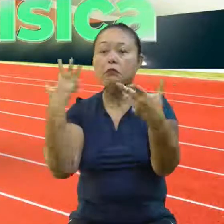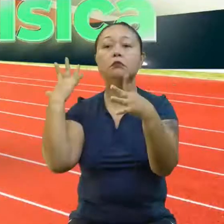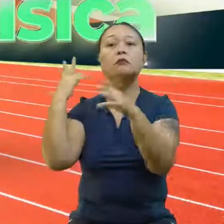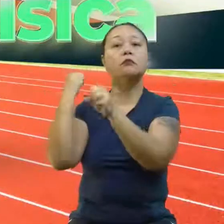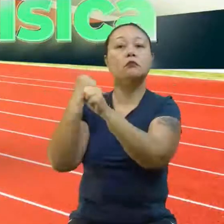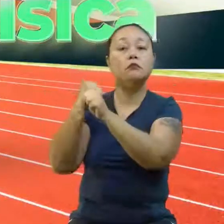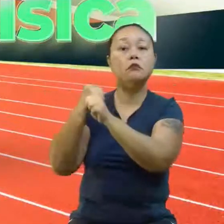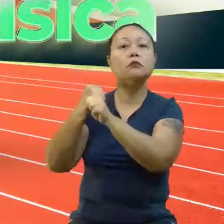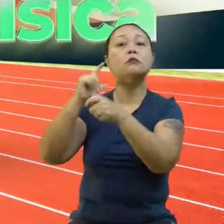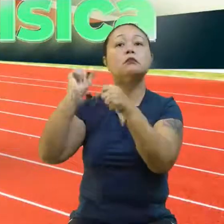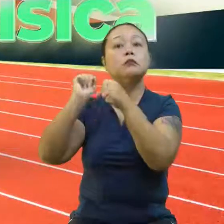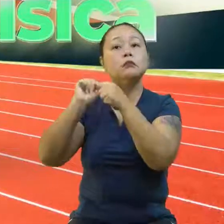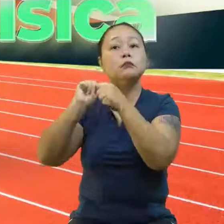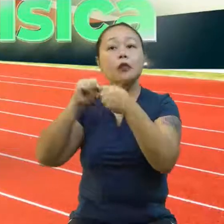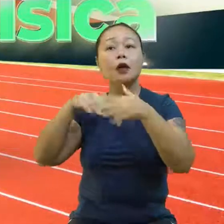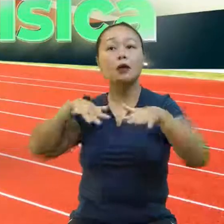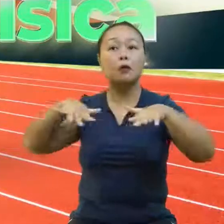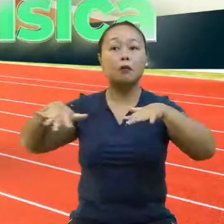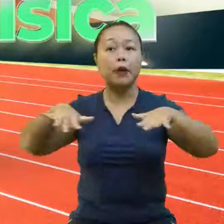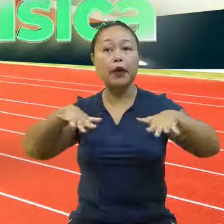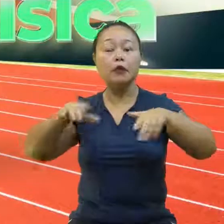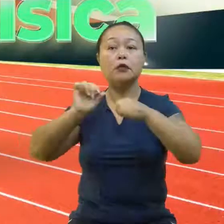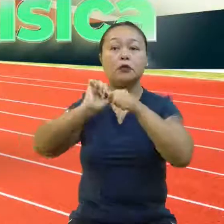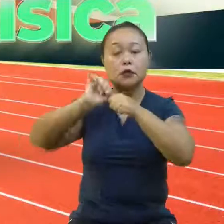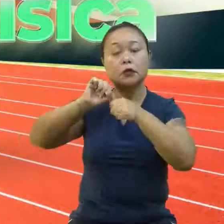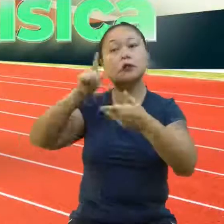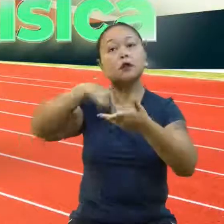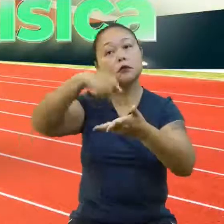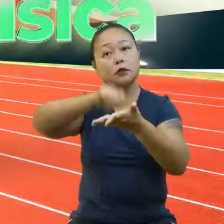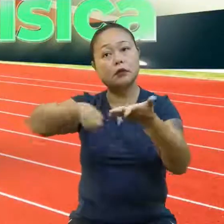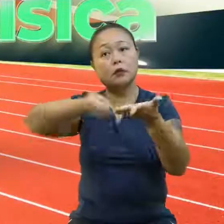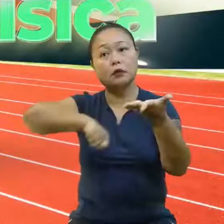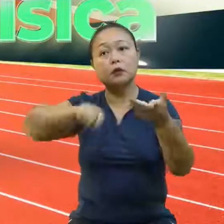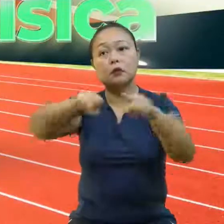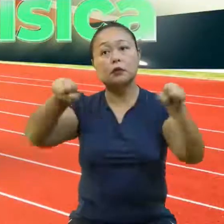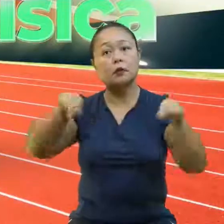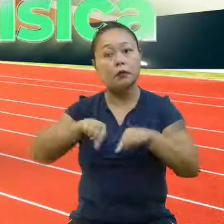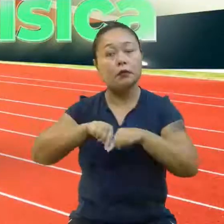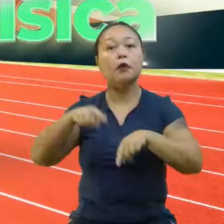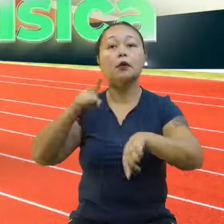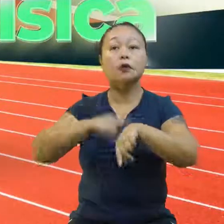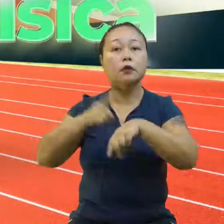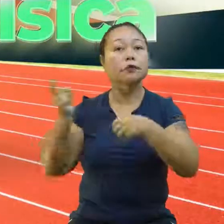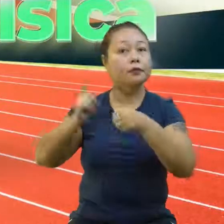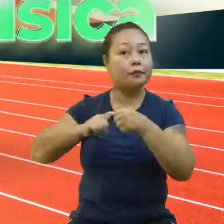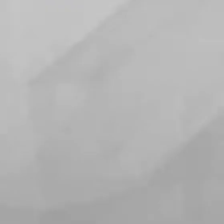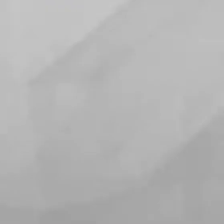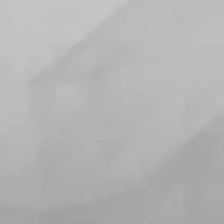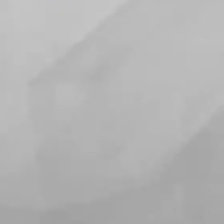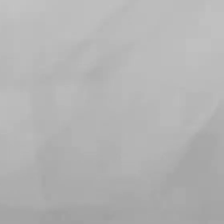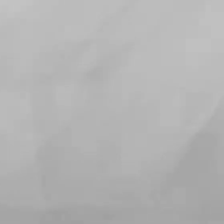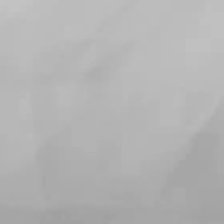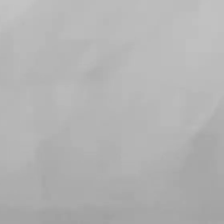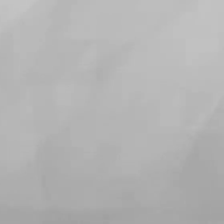vamos fazer o mexa-se e segue para a correção de atividade sala. Já eu estou de volta. Até mais!